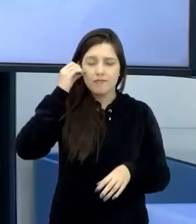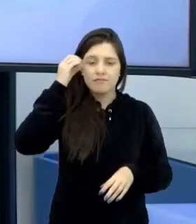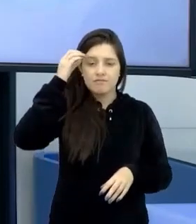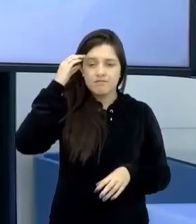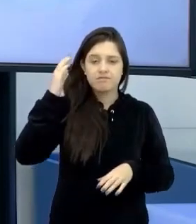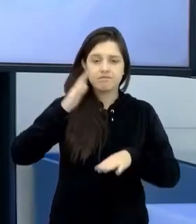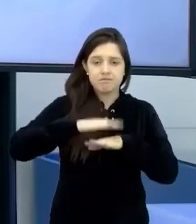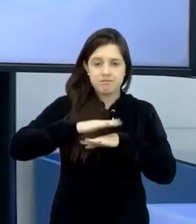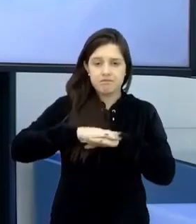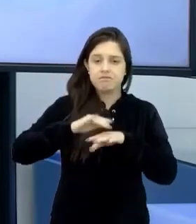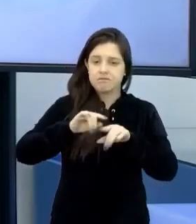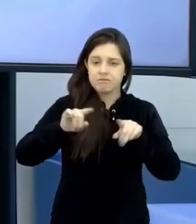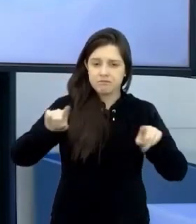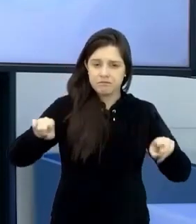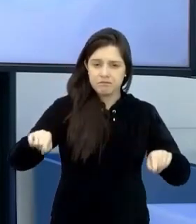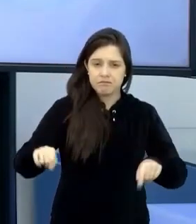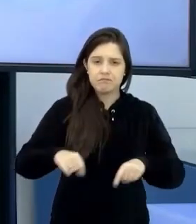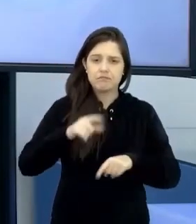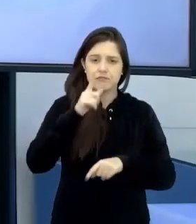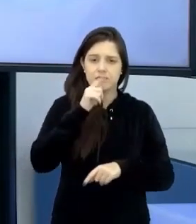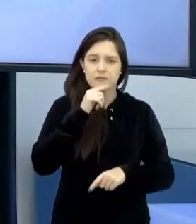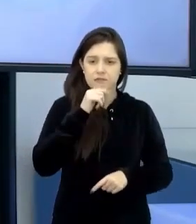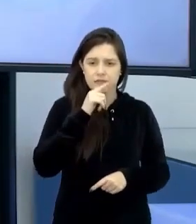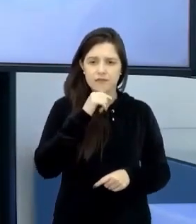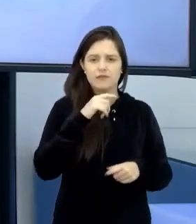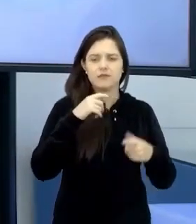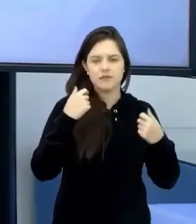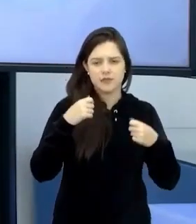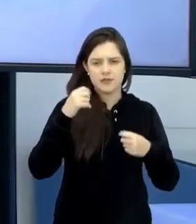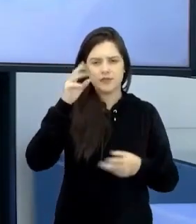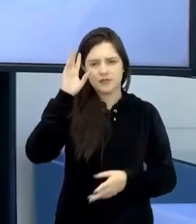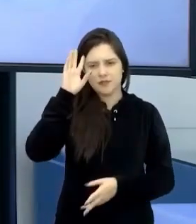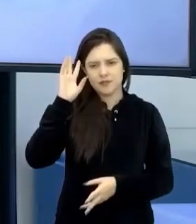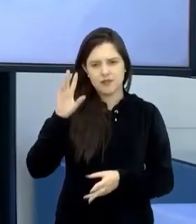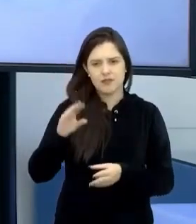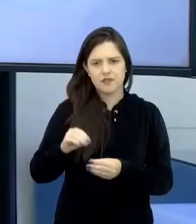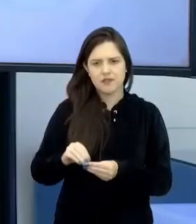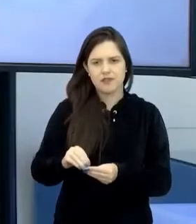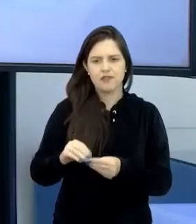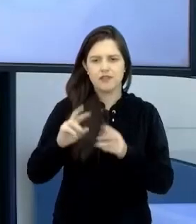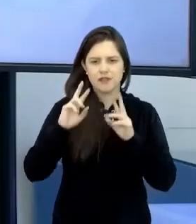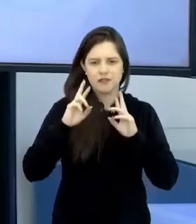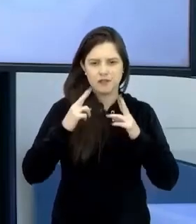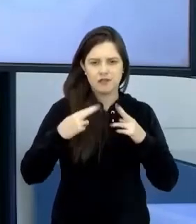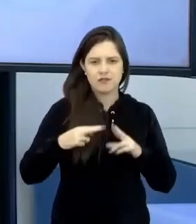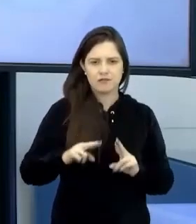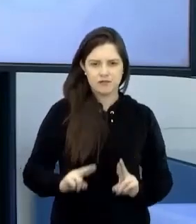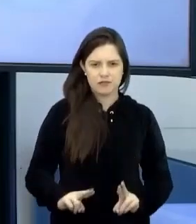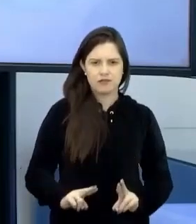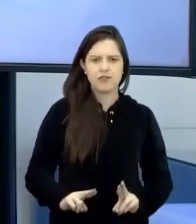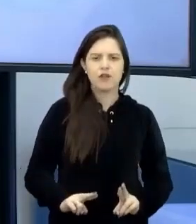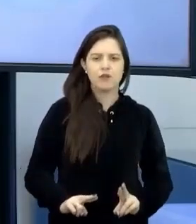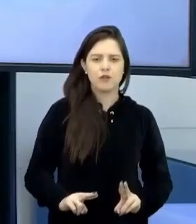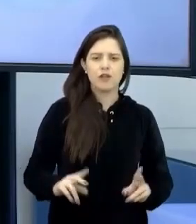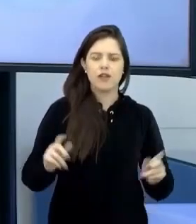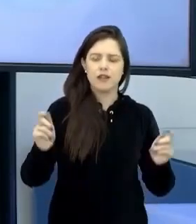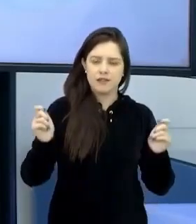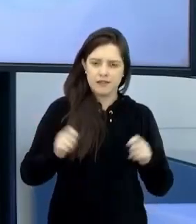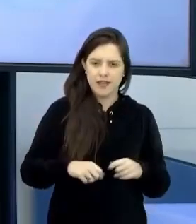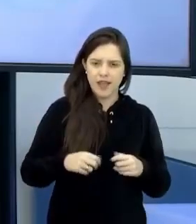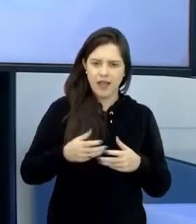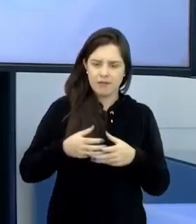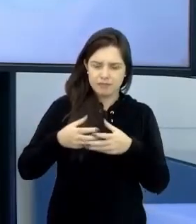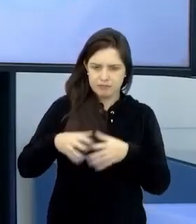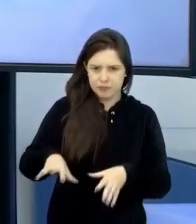tá certo? Então nós temos que ter essa noção, porque você não está contaminando só a sua água, você está contaminando a água que as outras pessoas